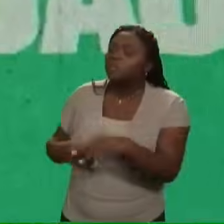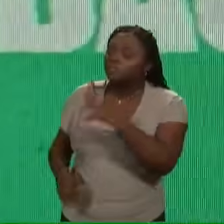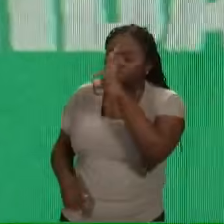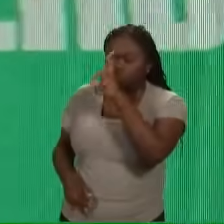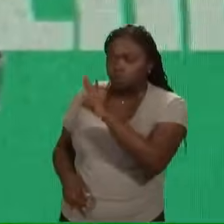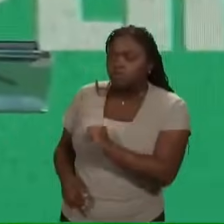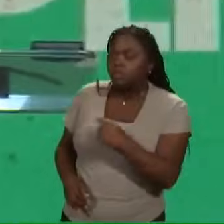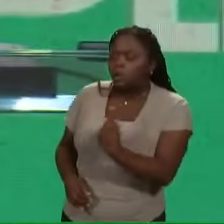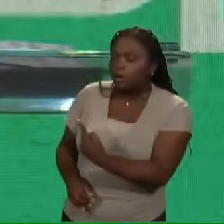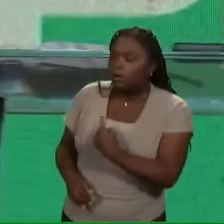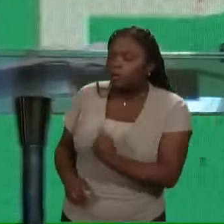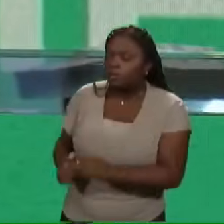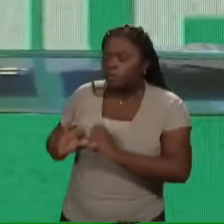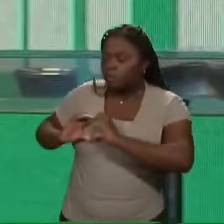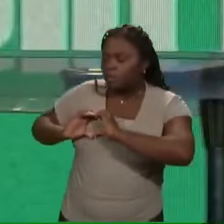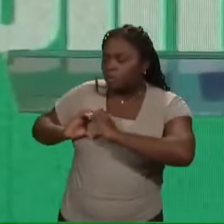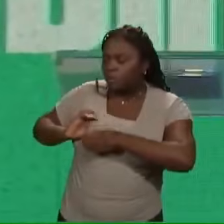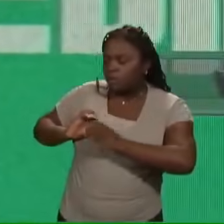está com o coração partido.